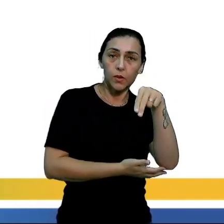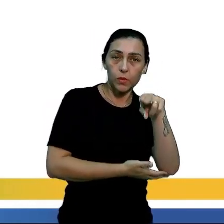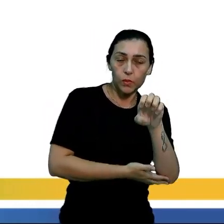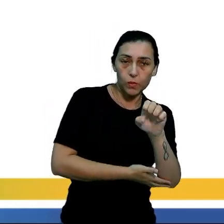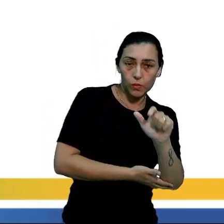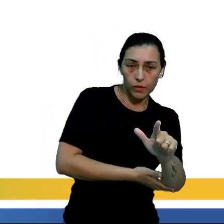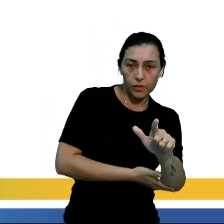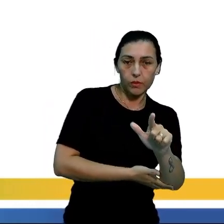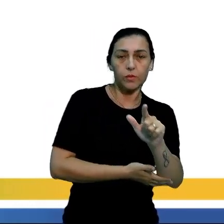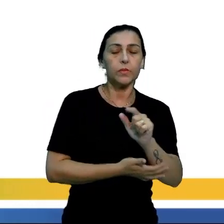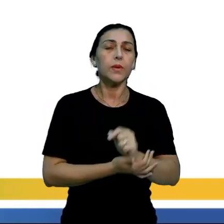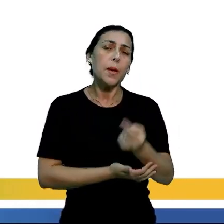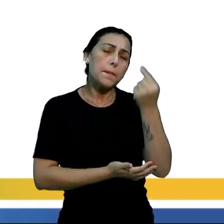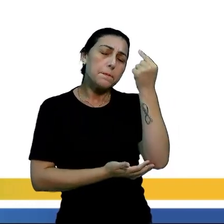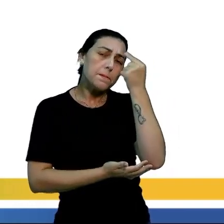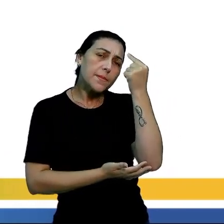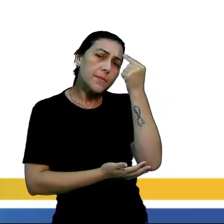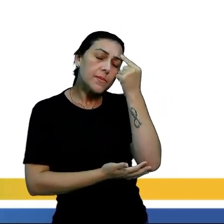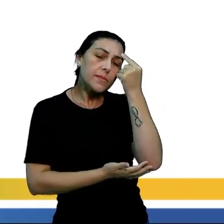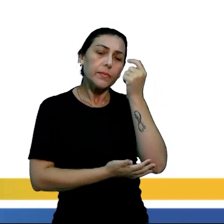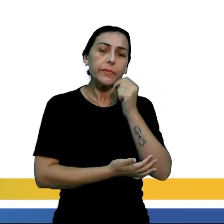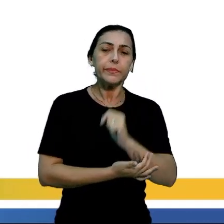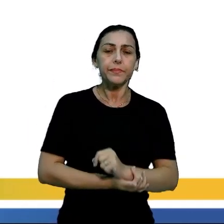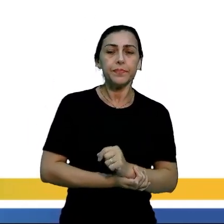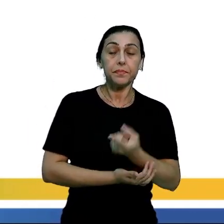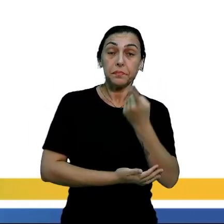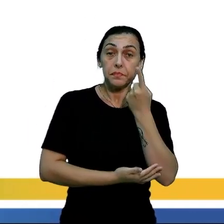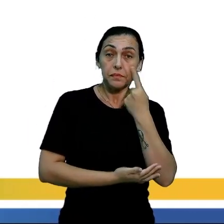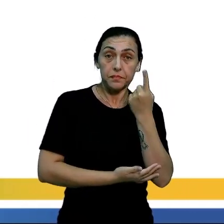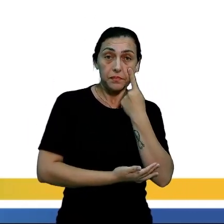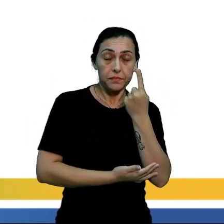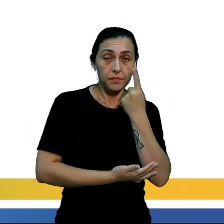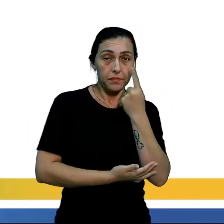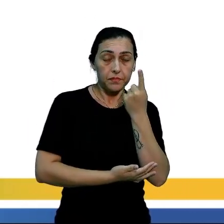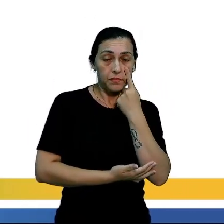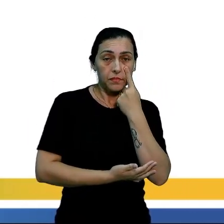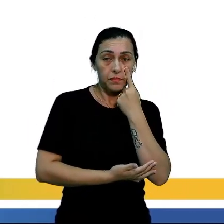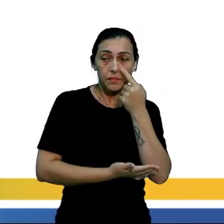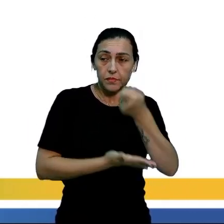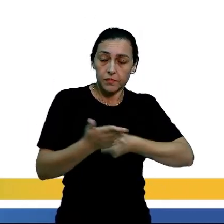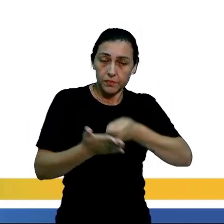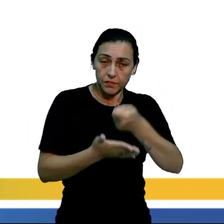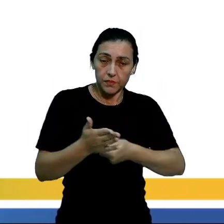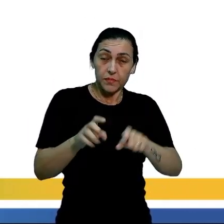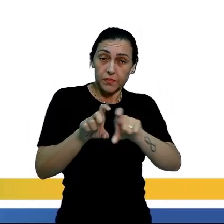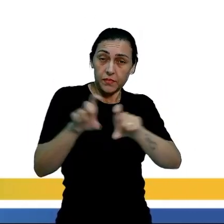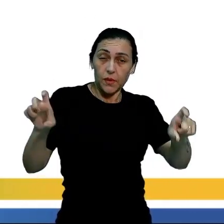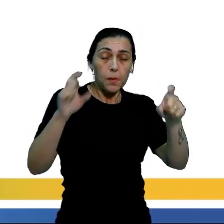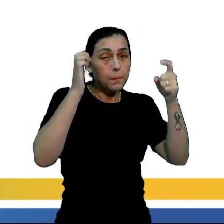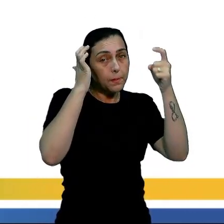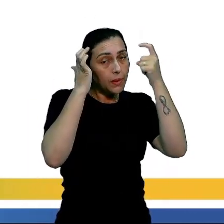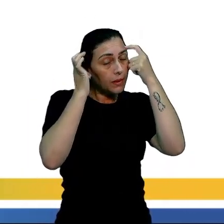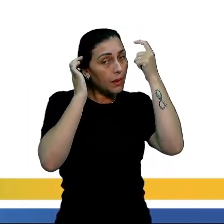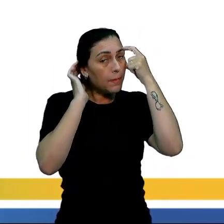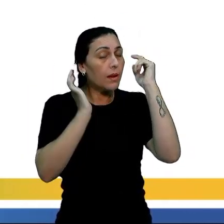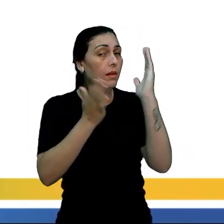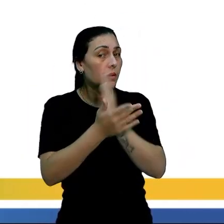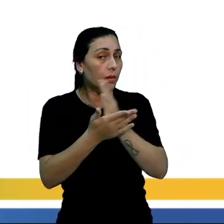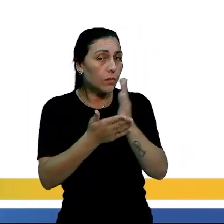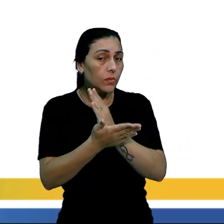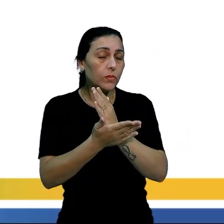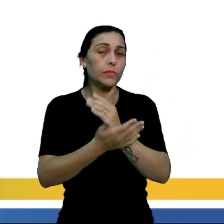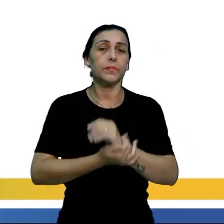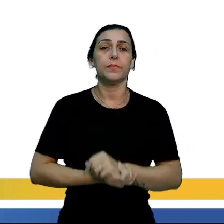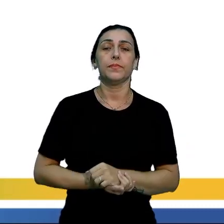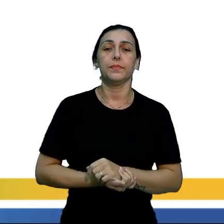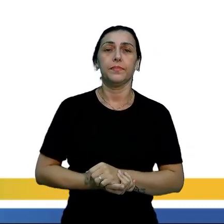reflete acerca, né? Então, observe que ele está cobrando aí no enunciado uma reflexão acerca de alguma coisa,